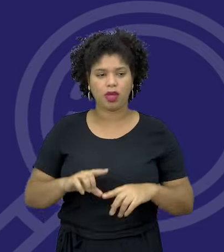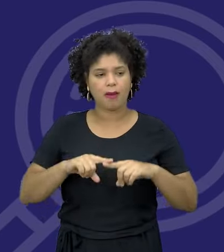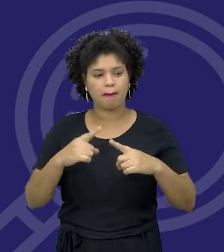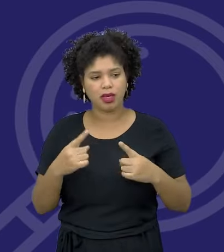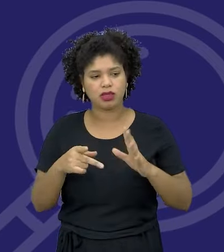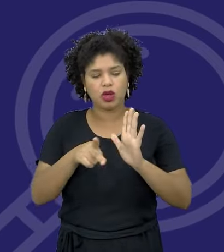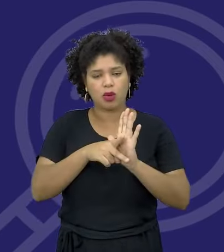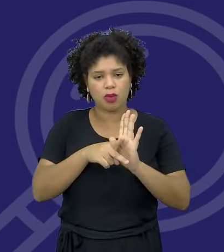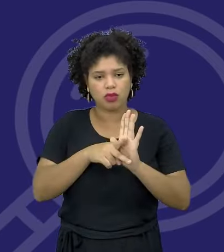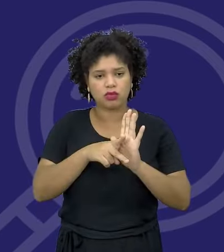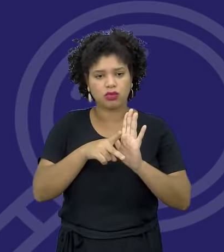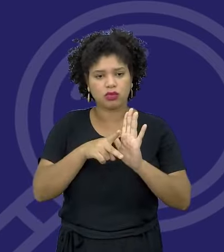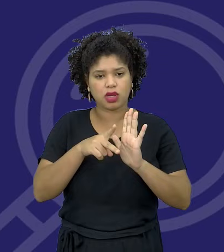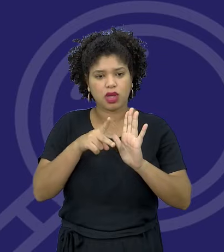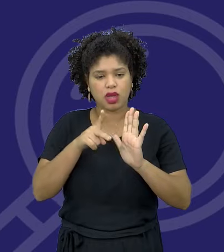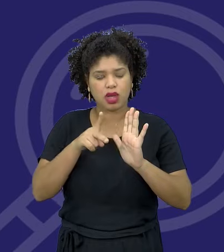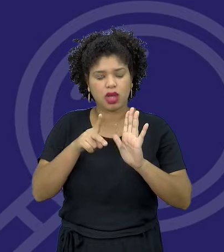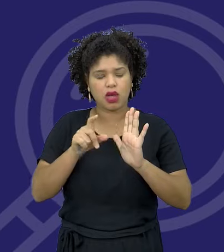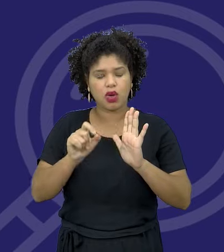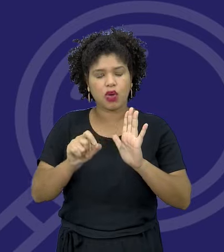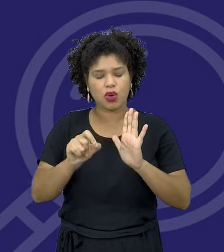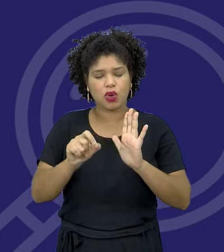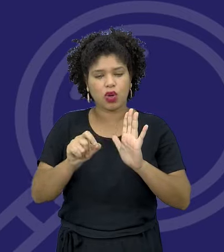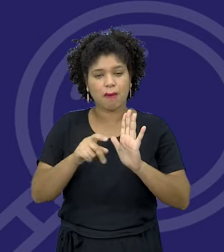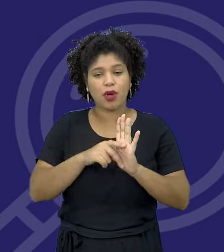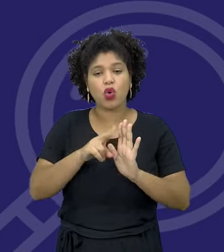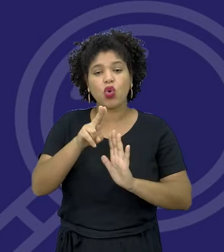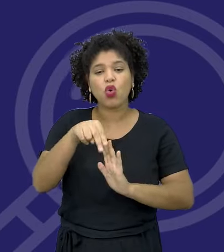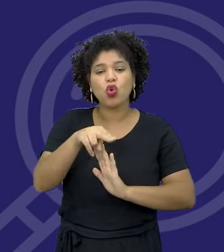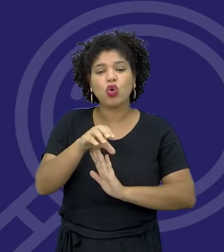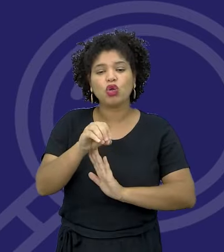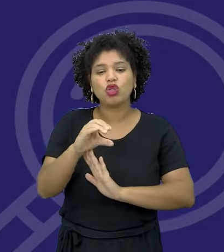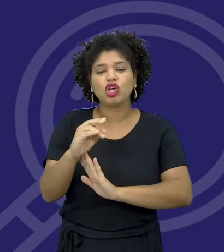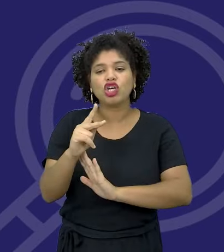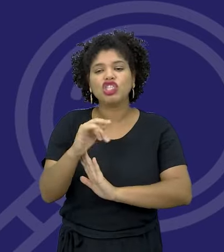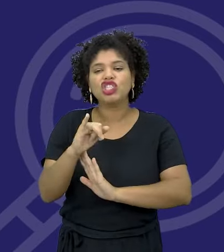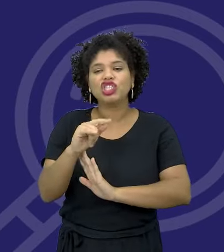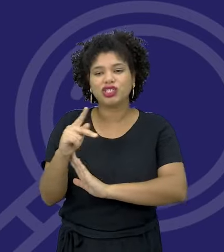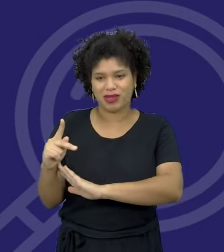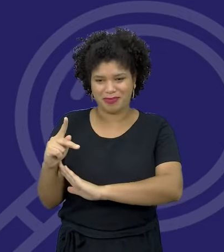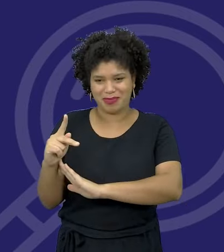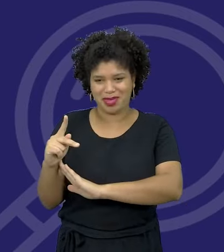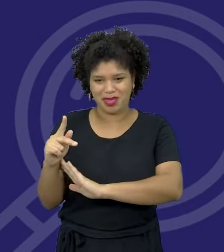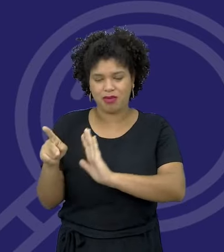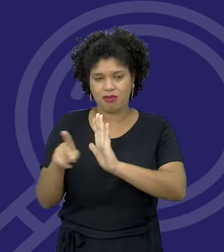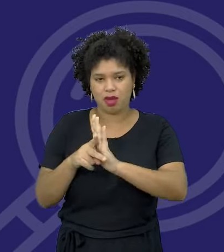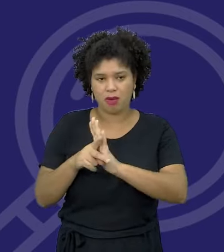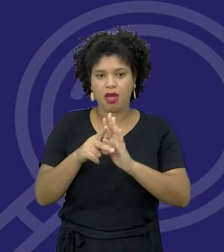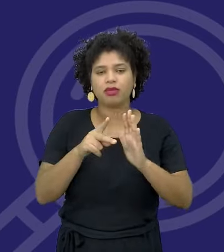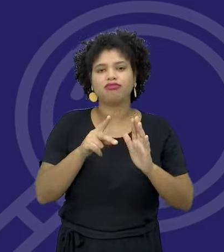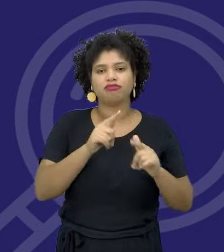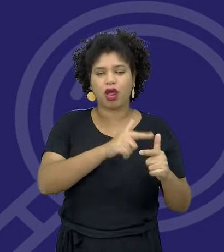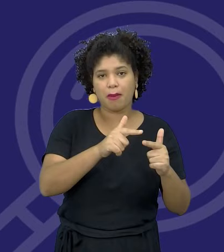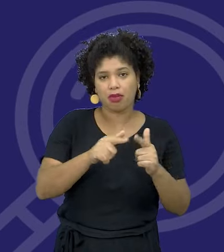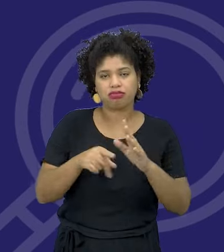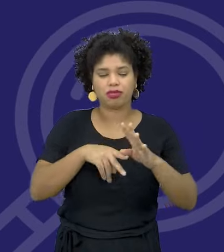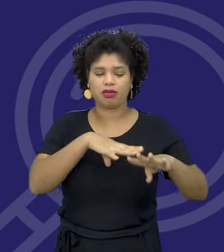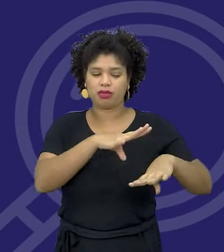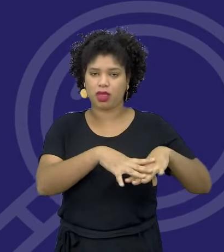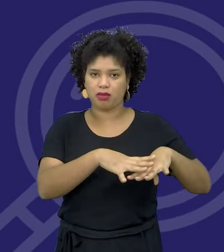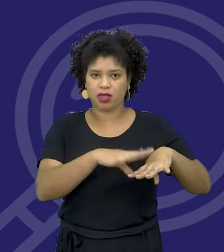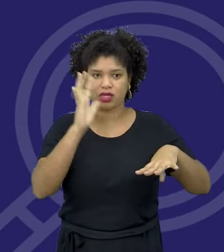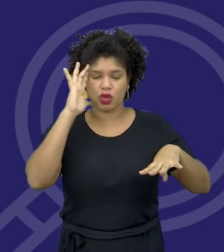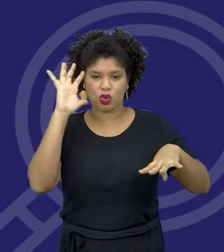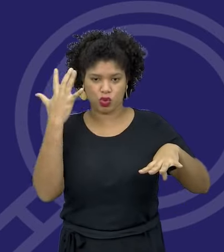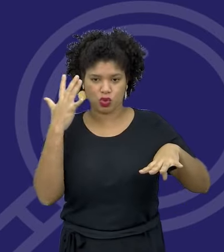proposto pela UNOCHIC, né, sobre a resolução de problemas. Então, em